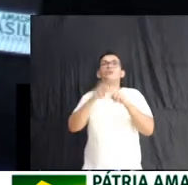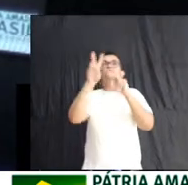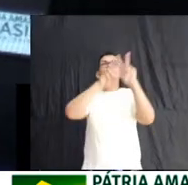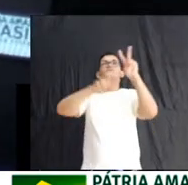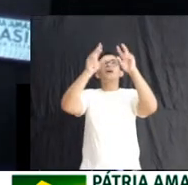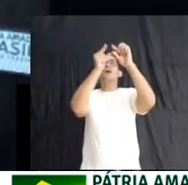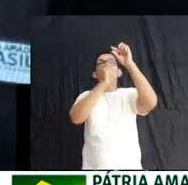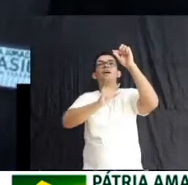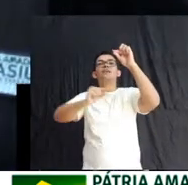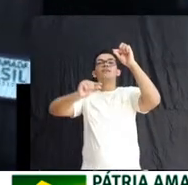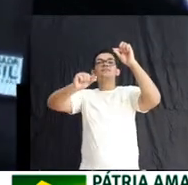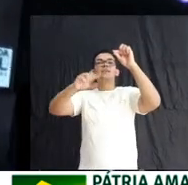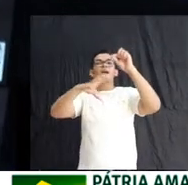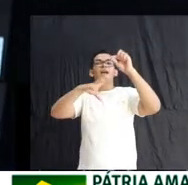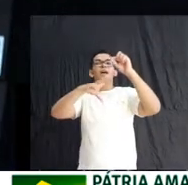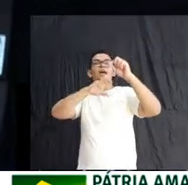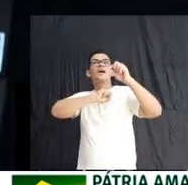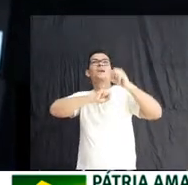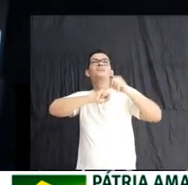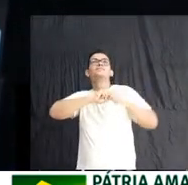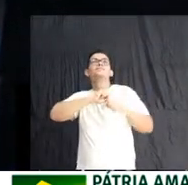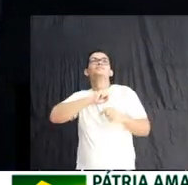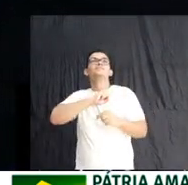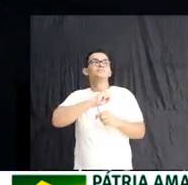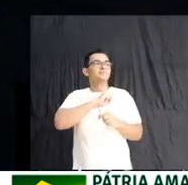a vida sempre